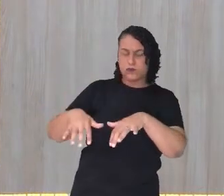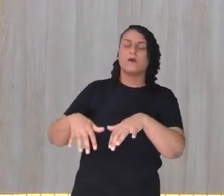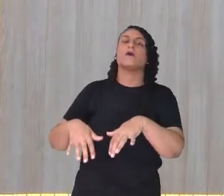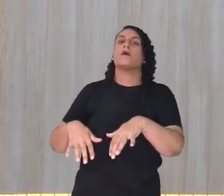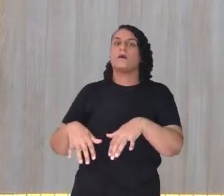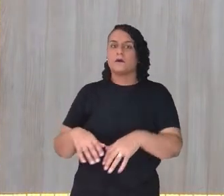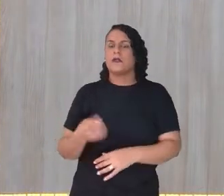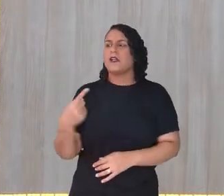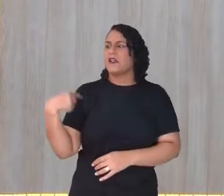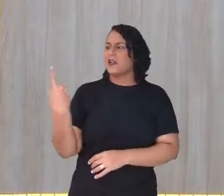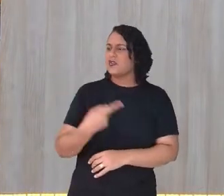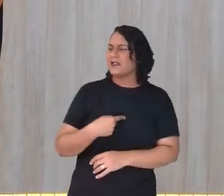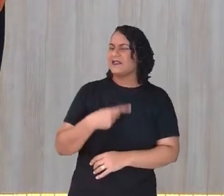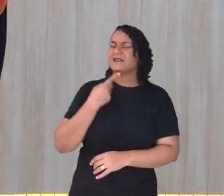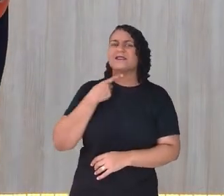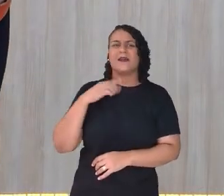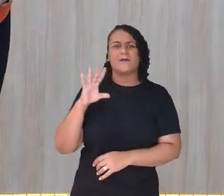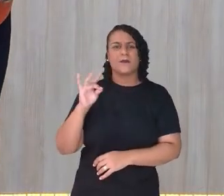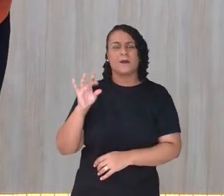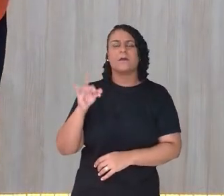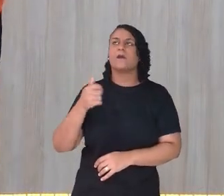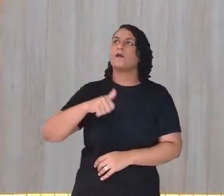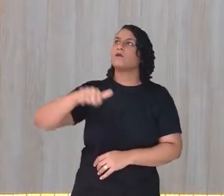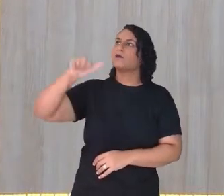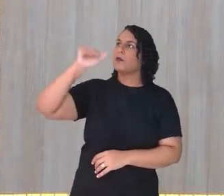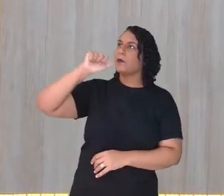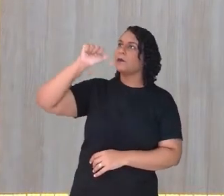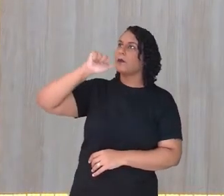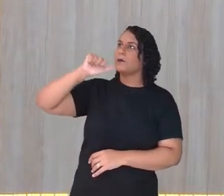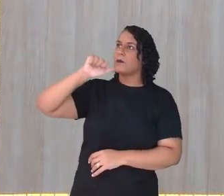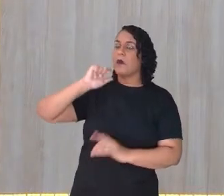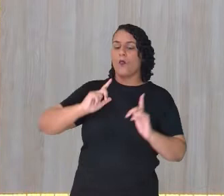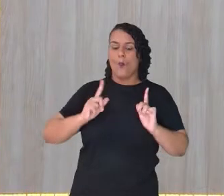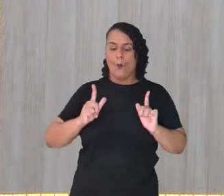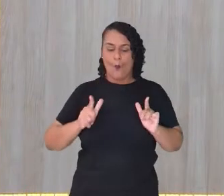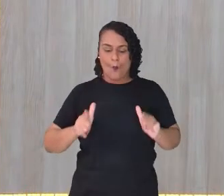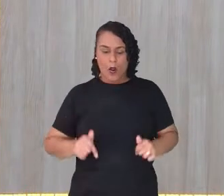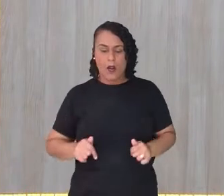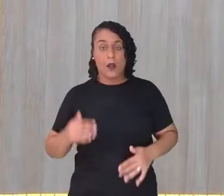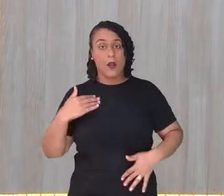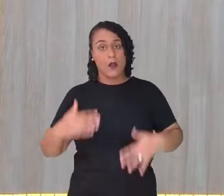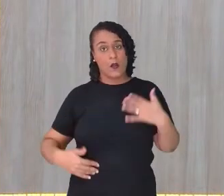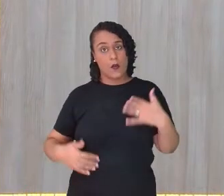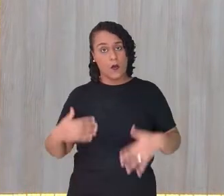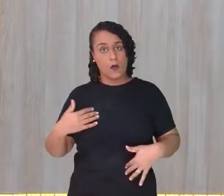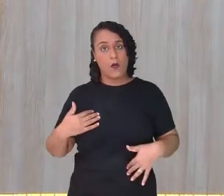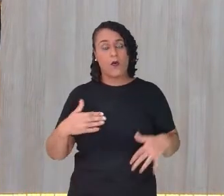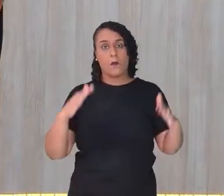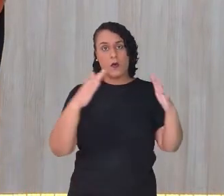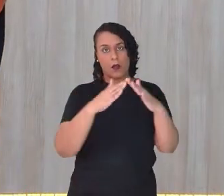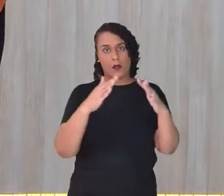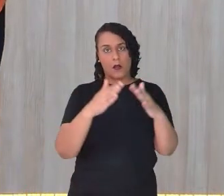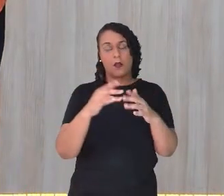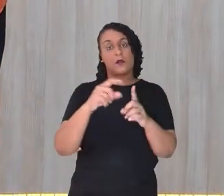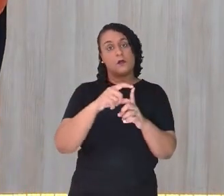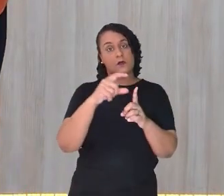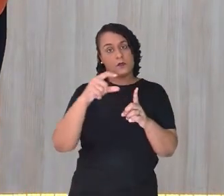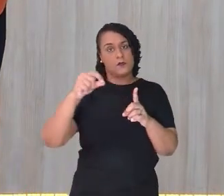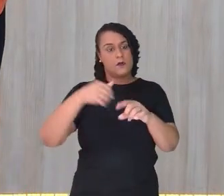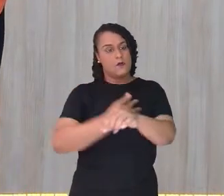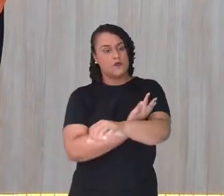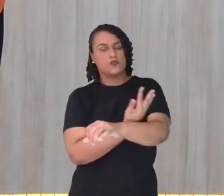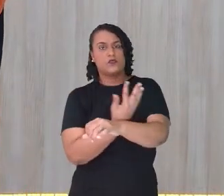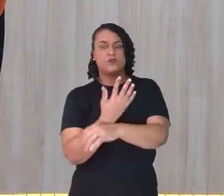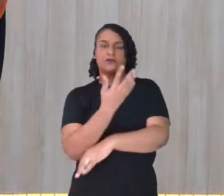mata a nossa sede, faz a nossa higiene pessoal, faz a higiene da nossa casa. A questão aí dos vegetais que estão sendo irrigados